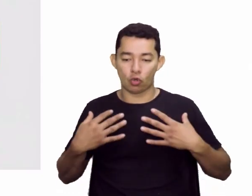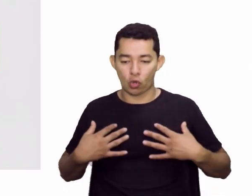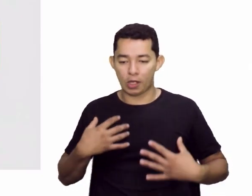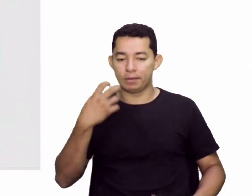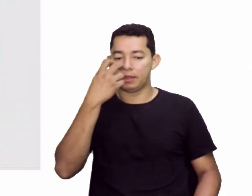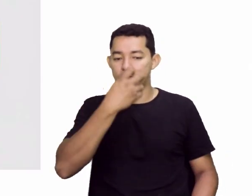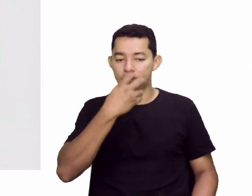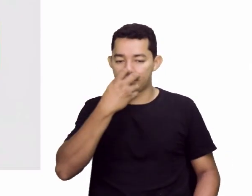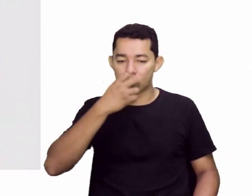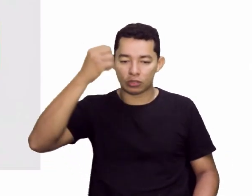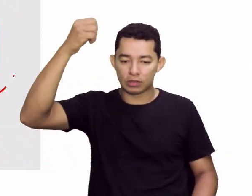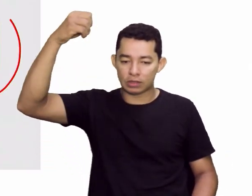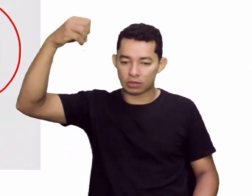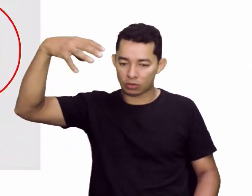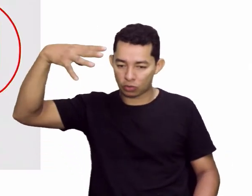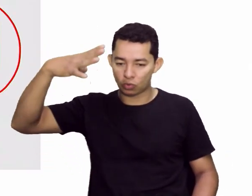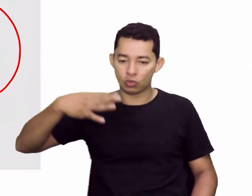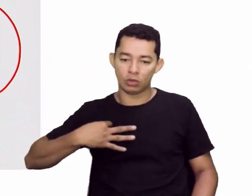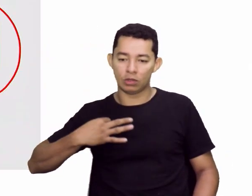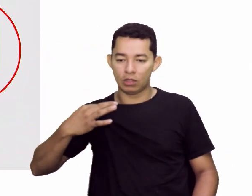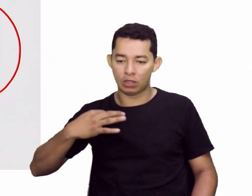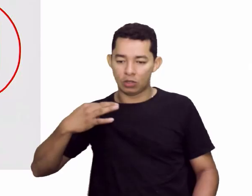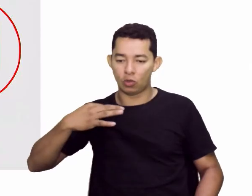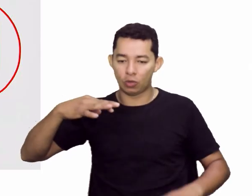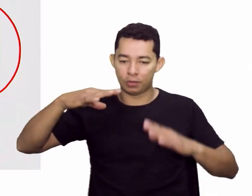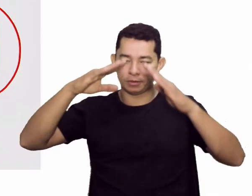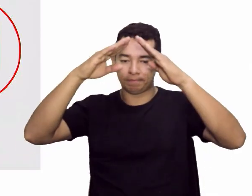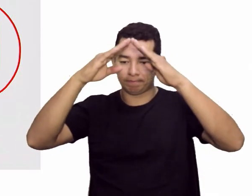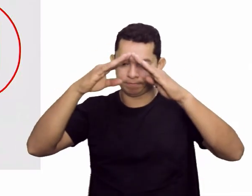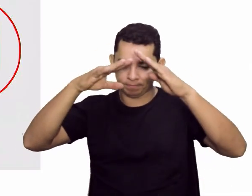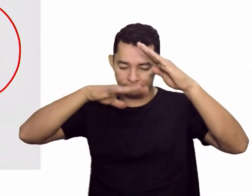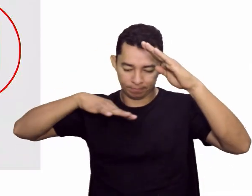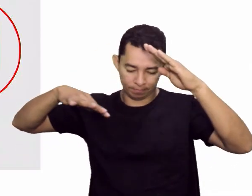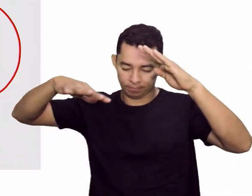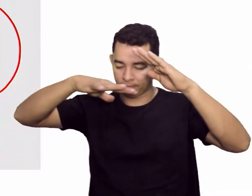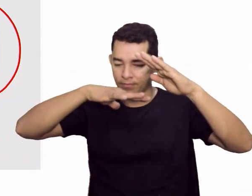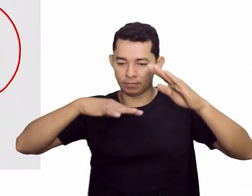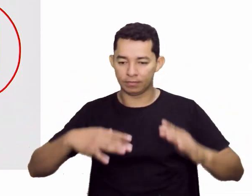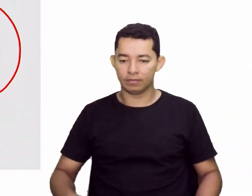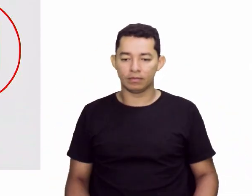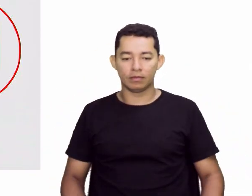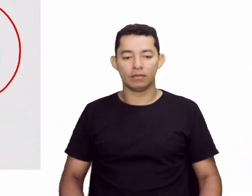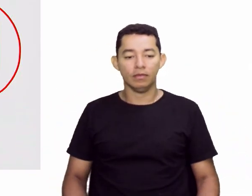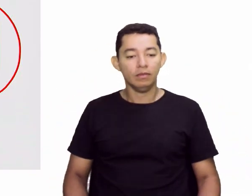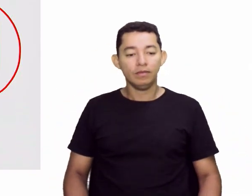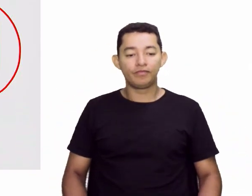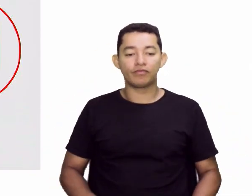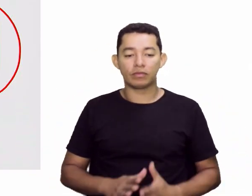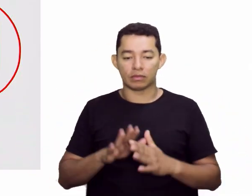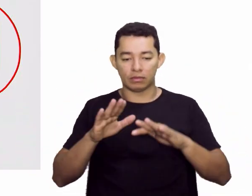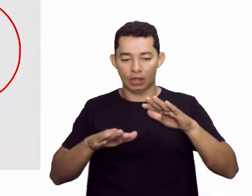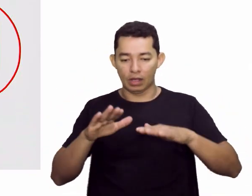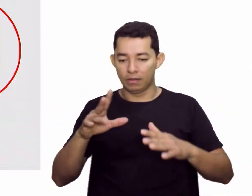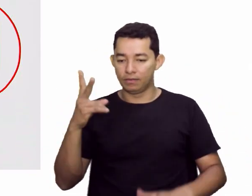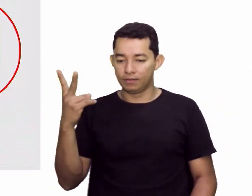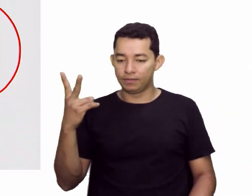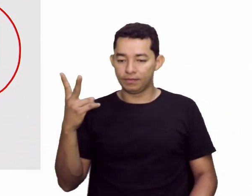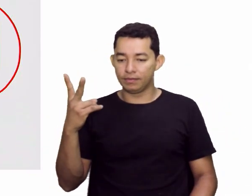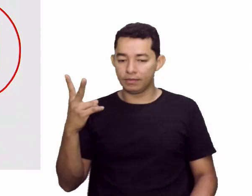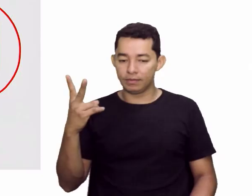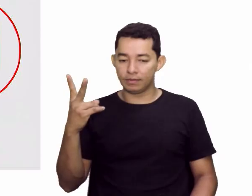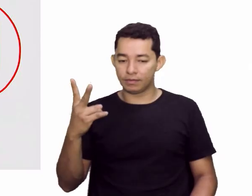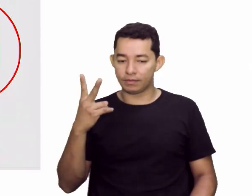iluminações, as roupas e o cenário. Olha aqui, esse cenário é um quartinho. Então, depende de dois